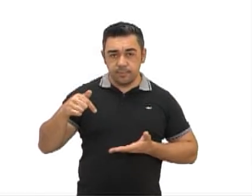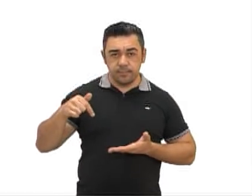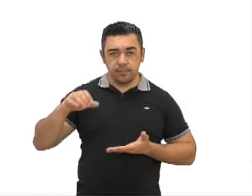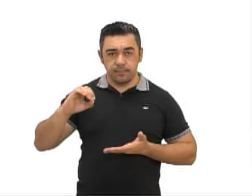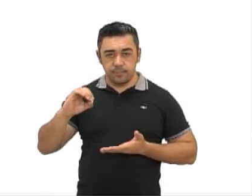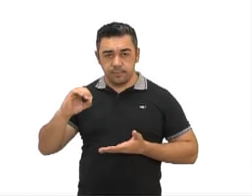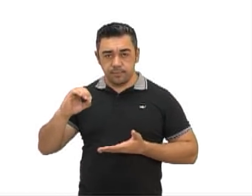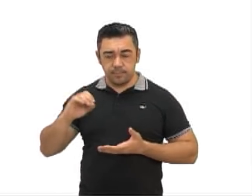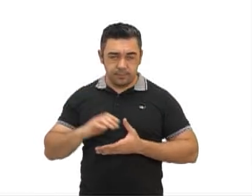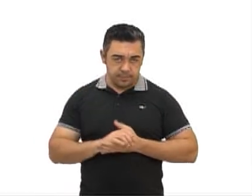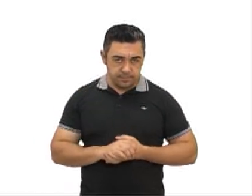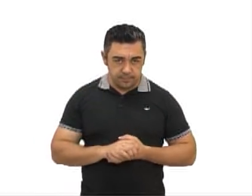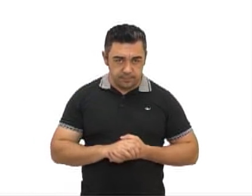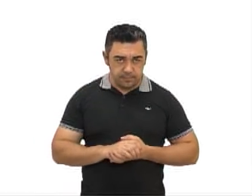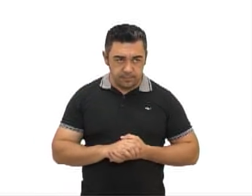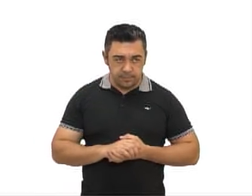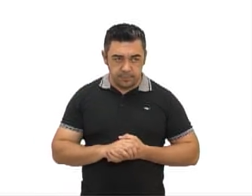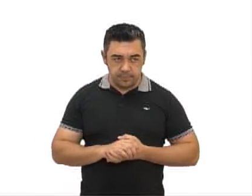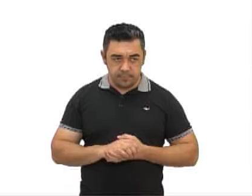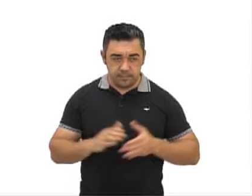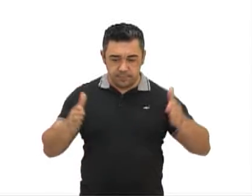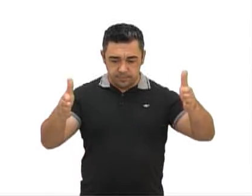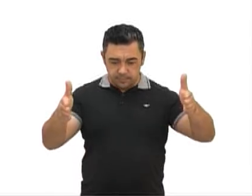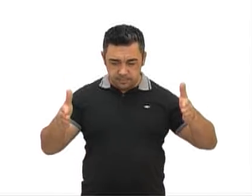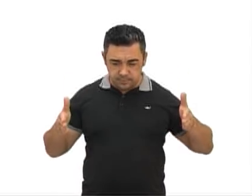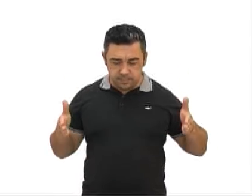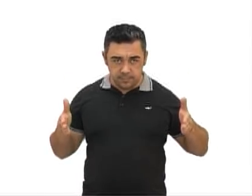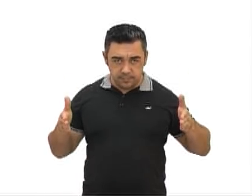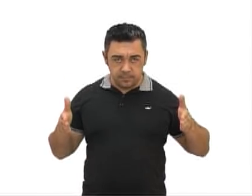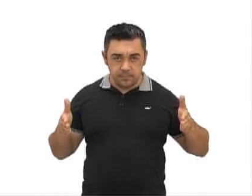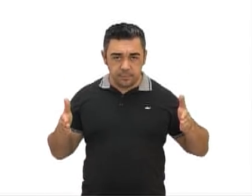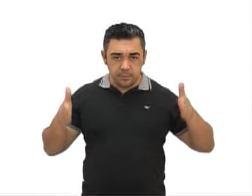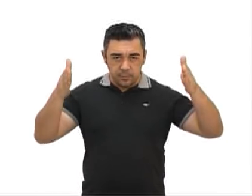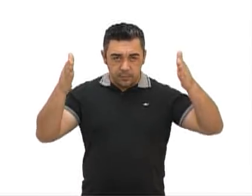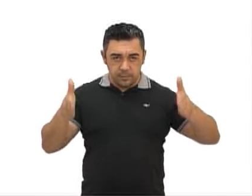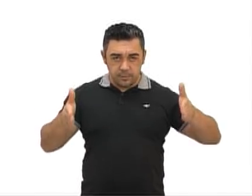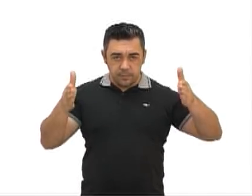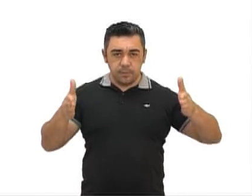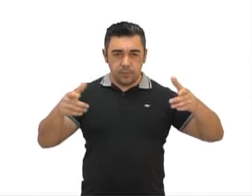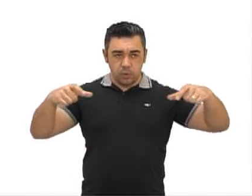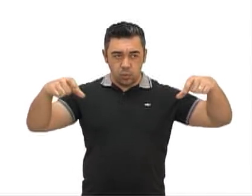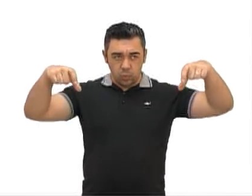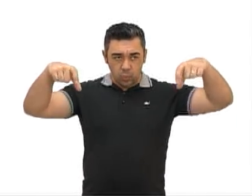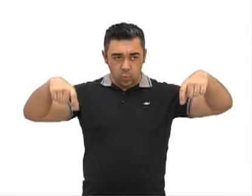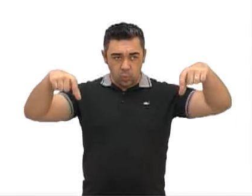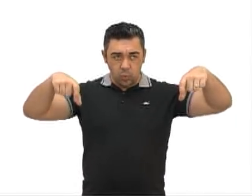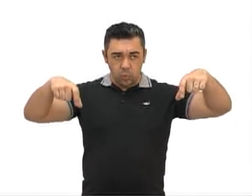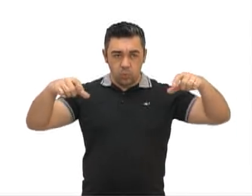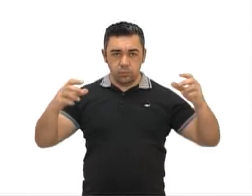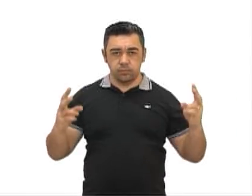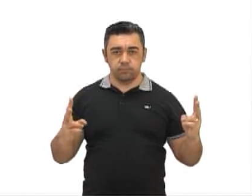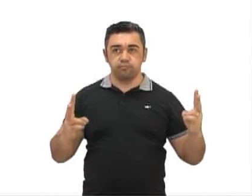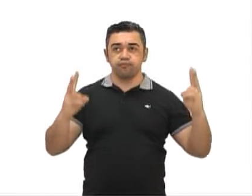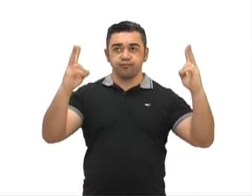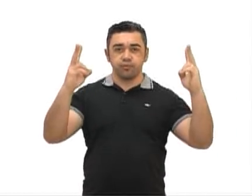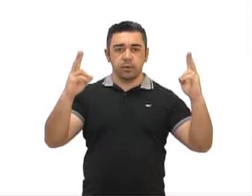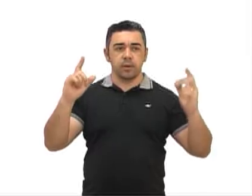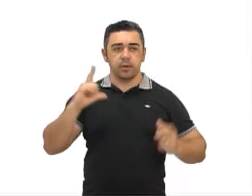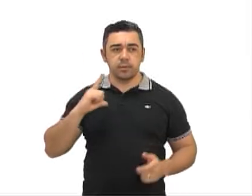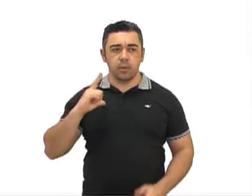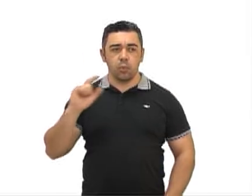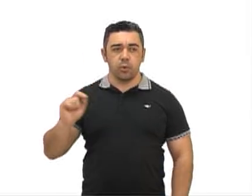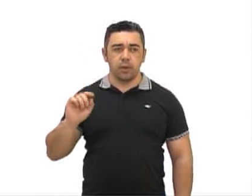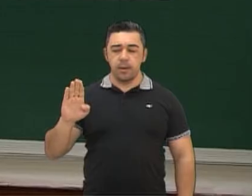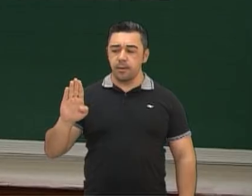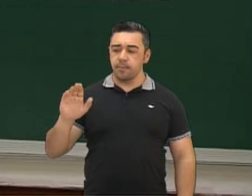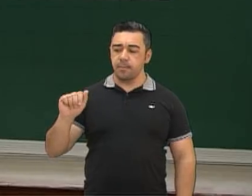tá? No final, na linha de gol, existe uma estrutura que são as balizas,